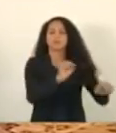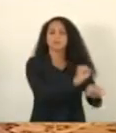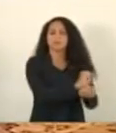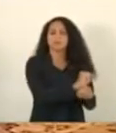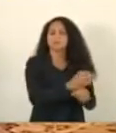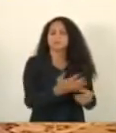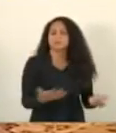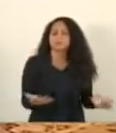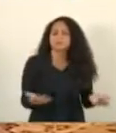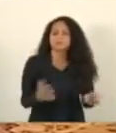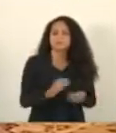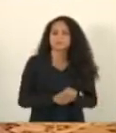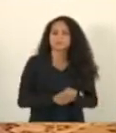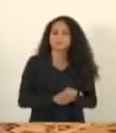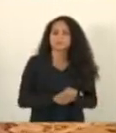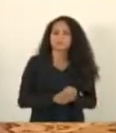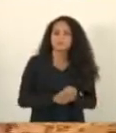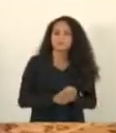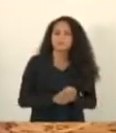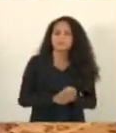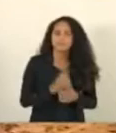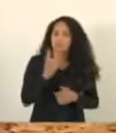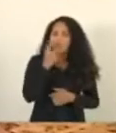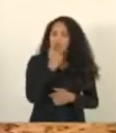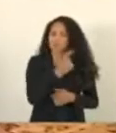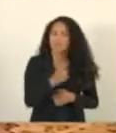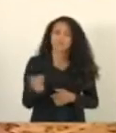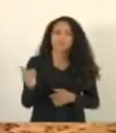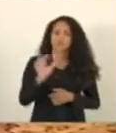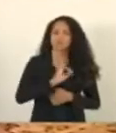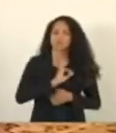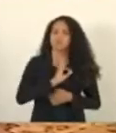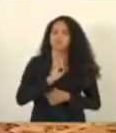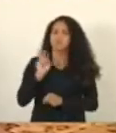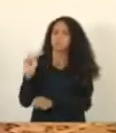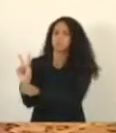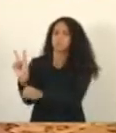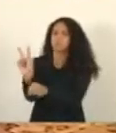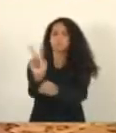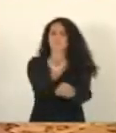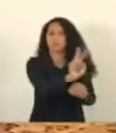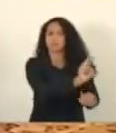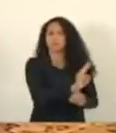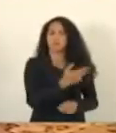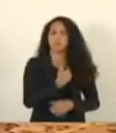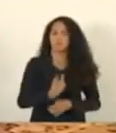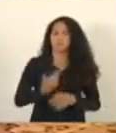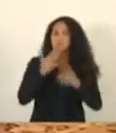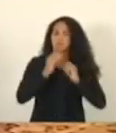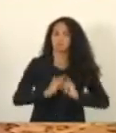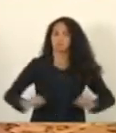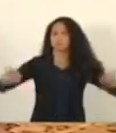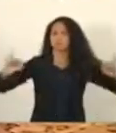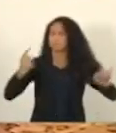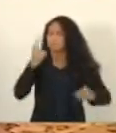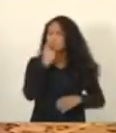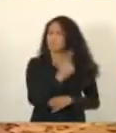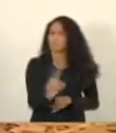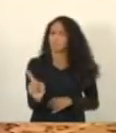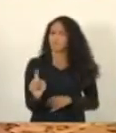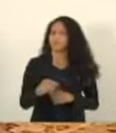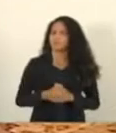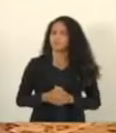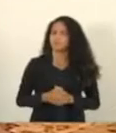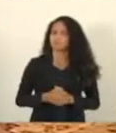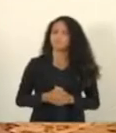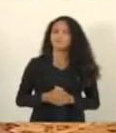Eu não vejo esse tanto de policiamento que o governador apregou tanto. Esse é o tipo de